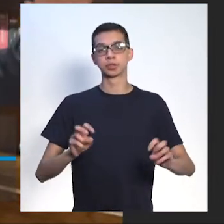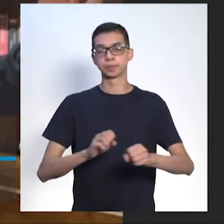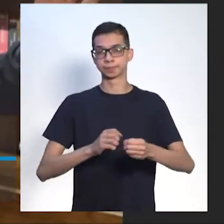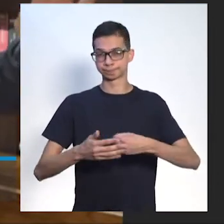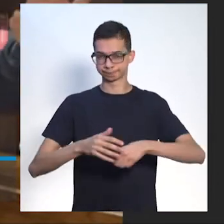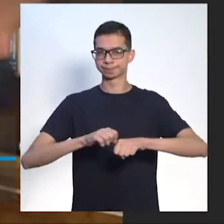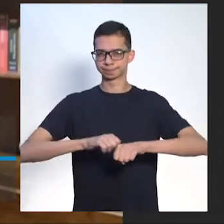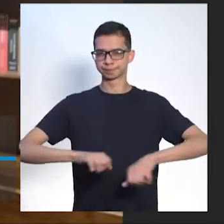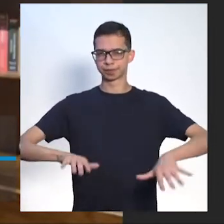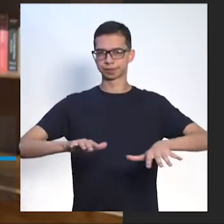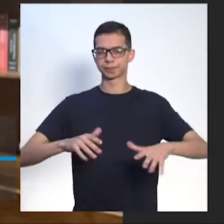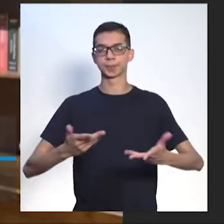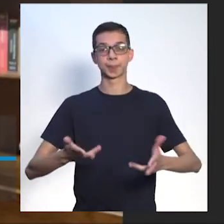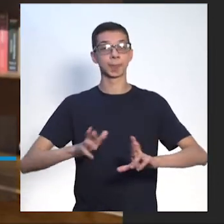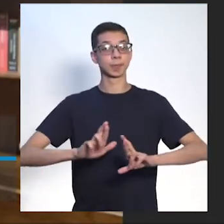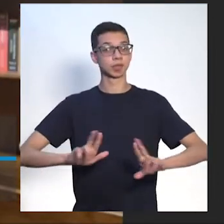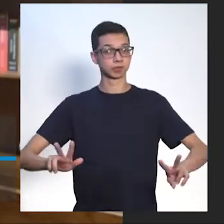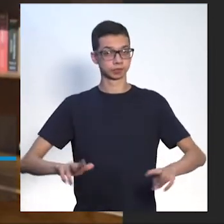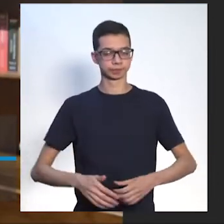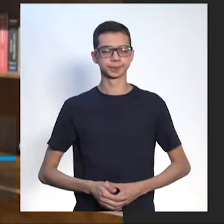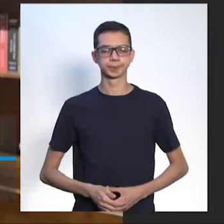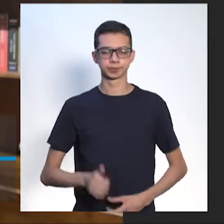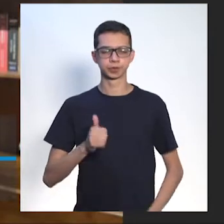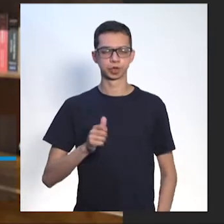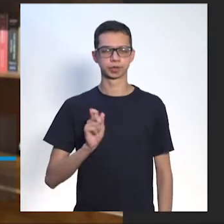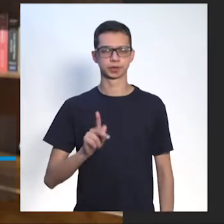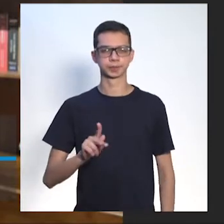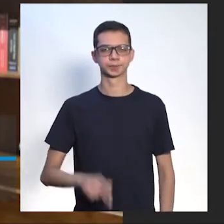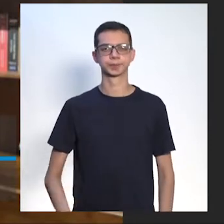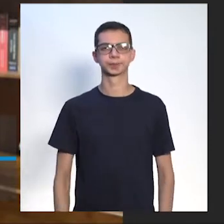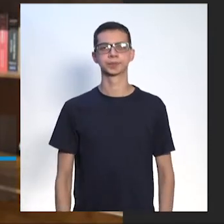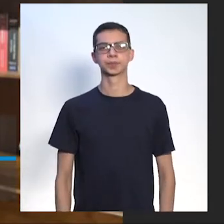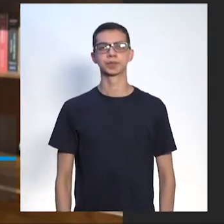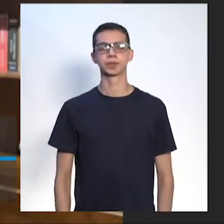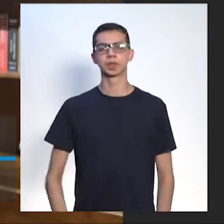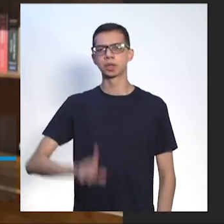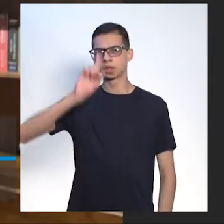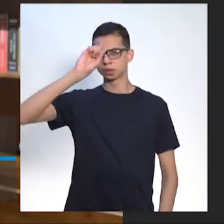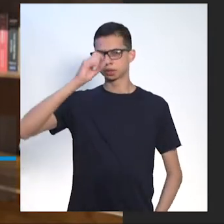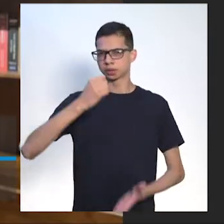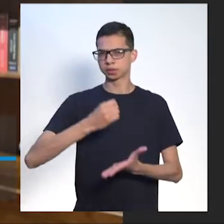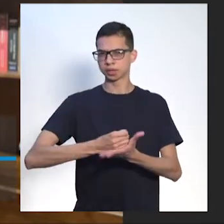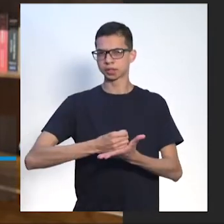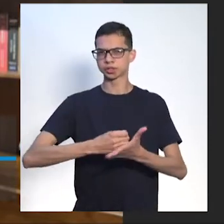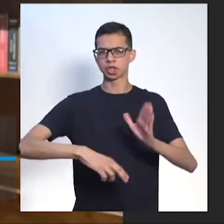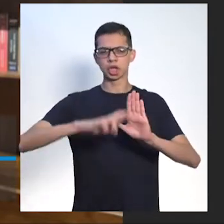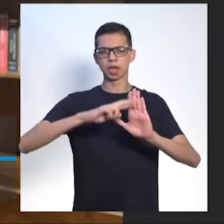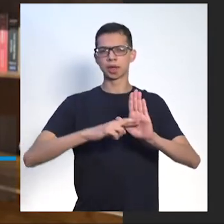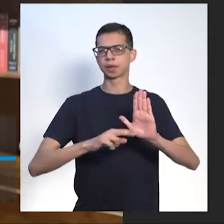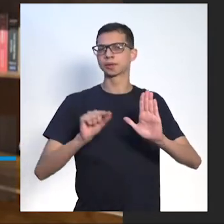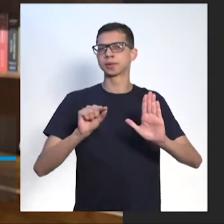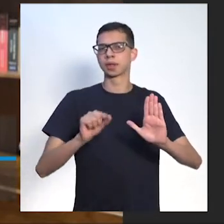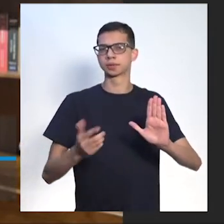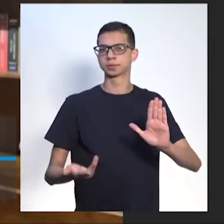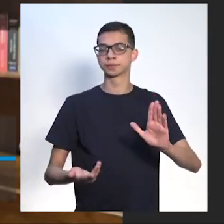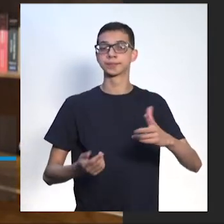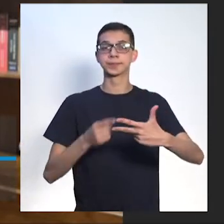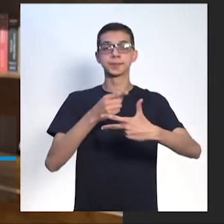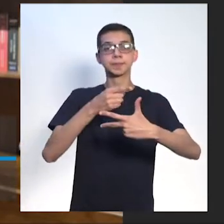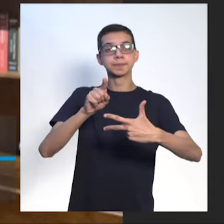uma coisa. Depois disso, gente, quem vai decidir todas as regras do jogo é o MEC. Isso não